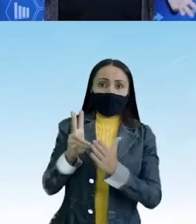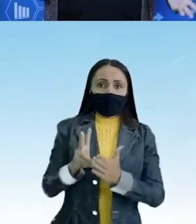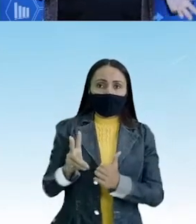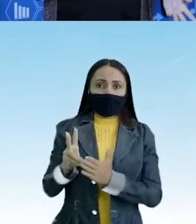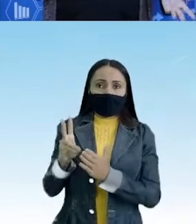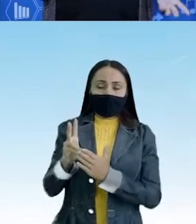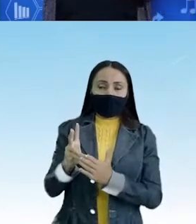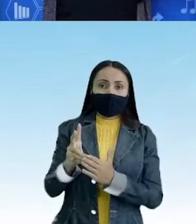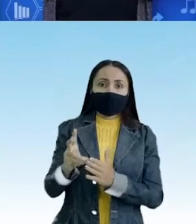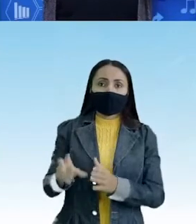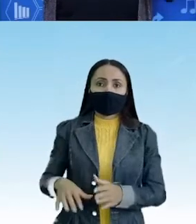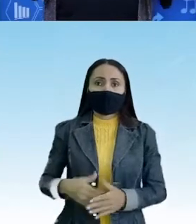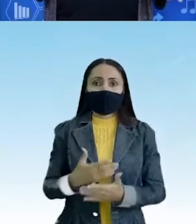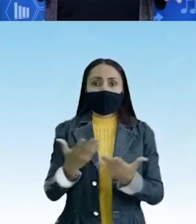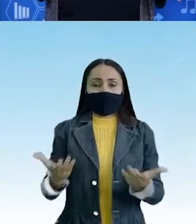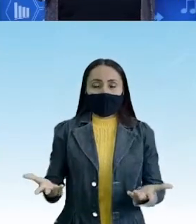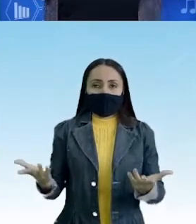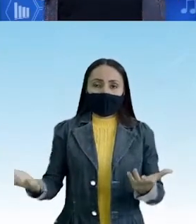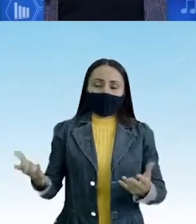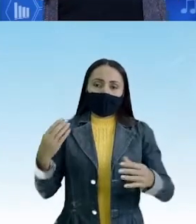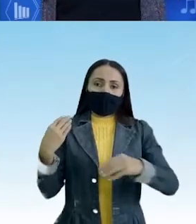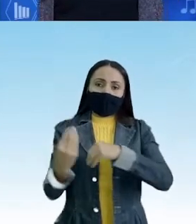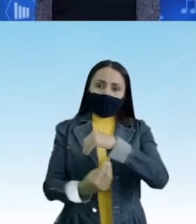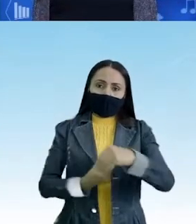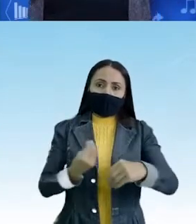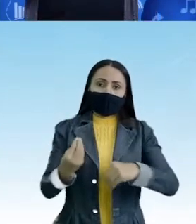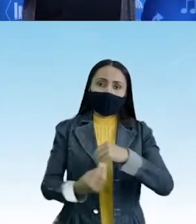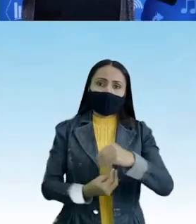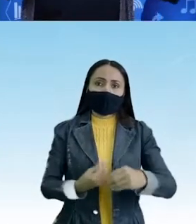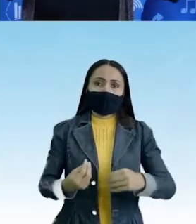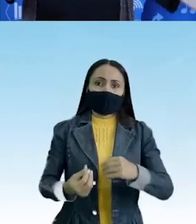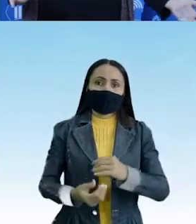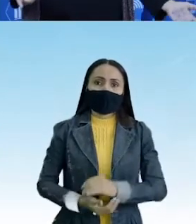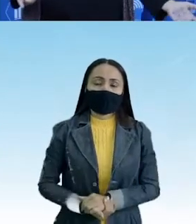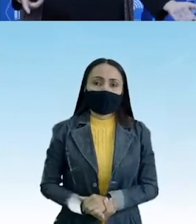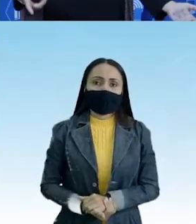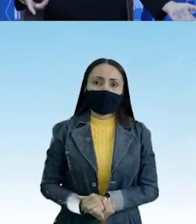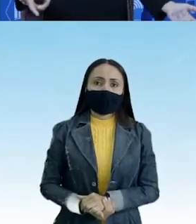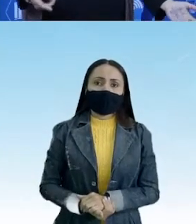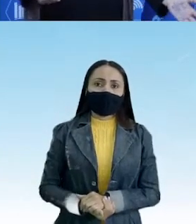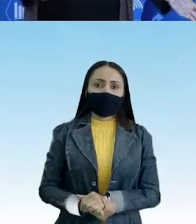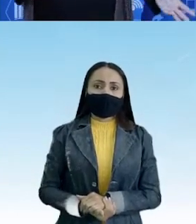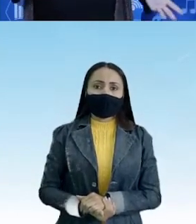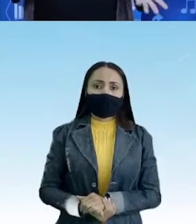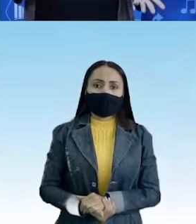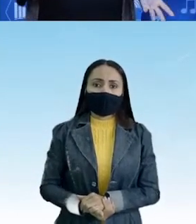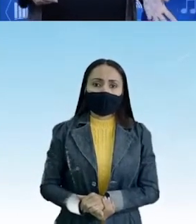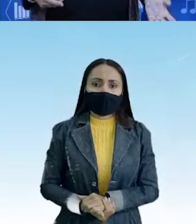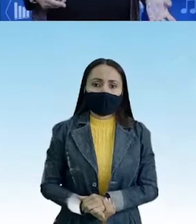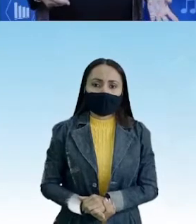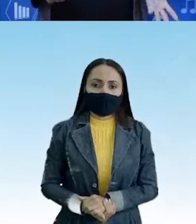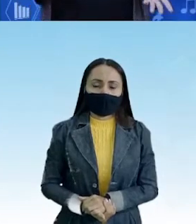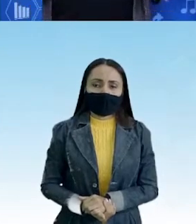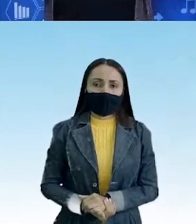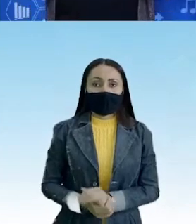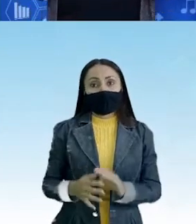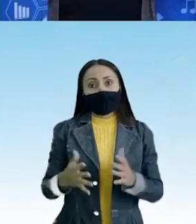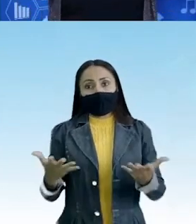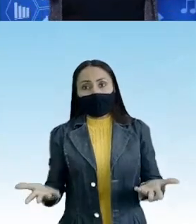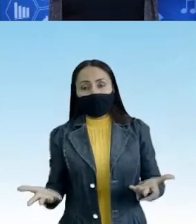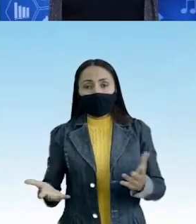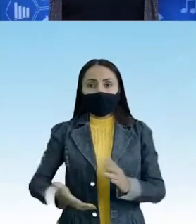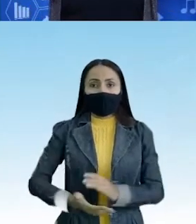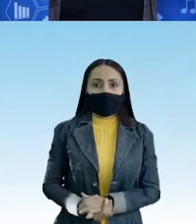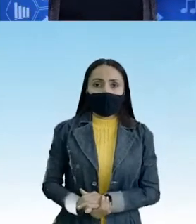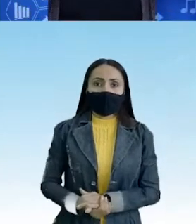meus avós. Então, essa mistura aqui que saiu, a professora Bernadette, tá? Mas, enfim, era o que